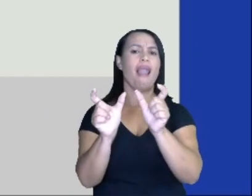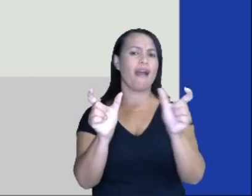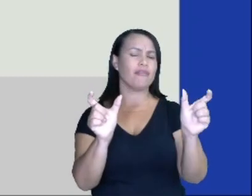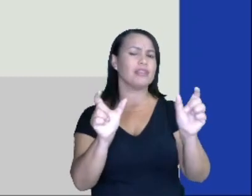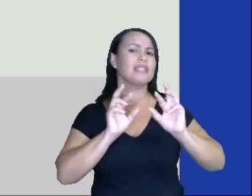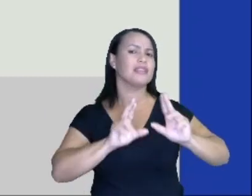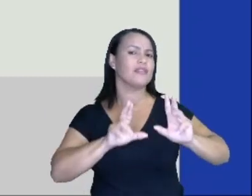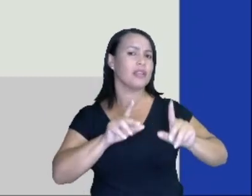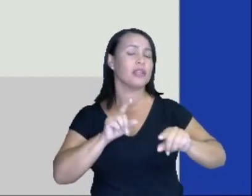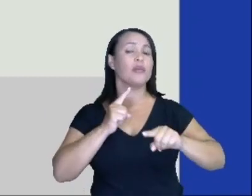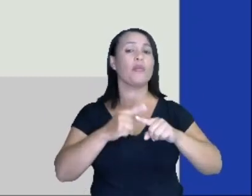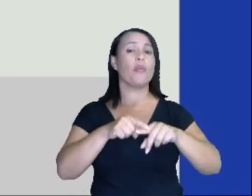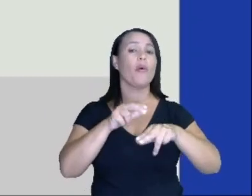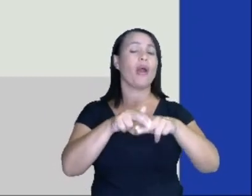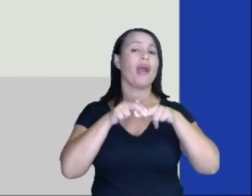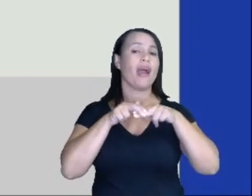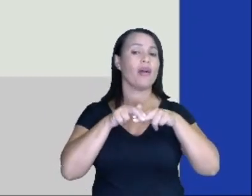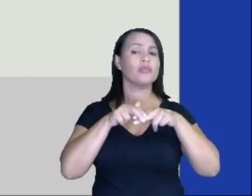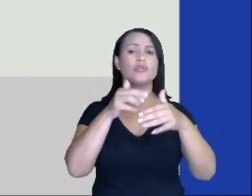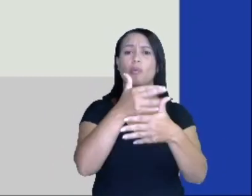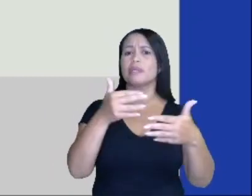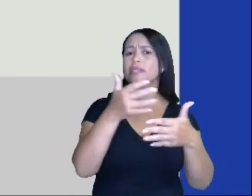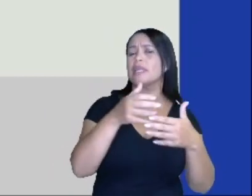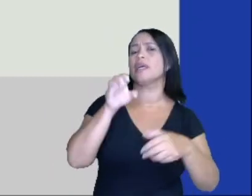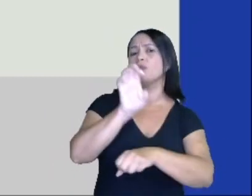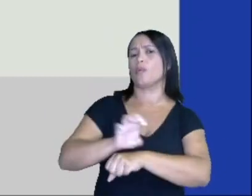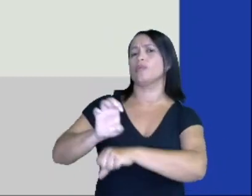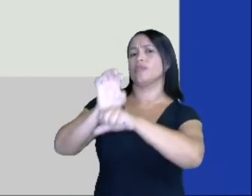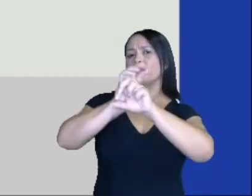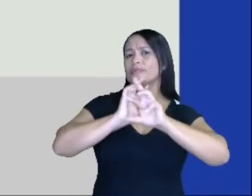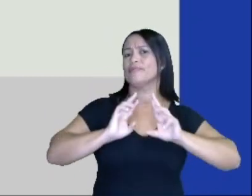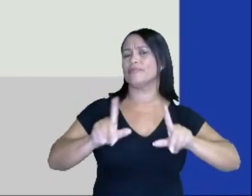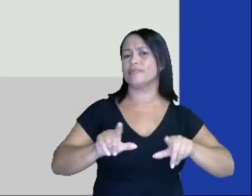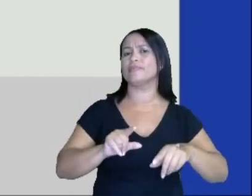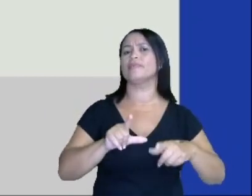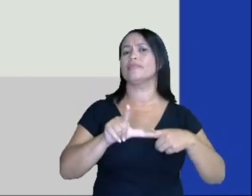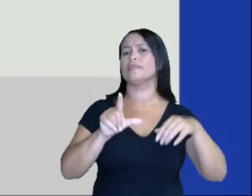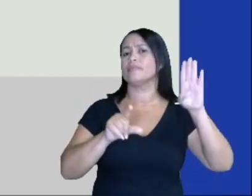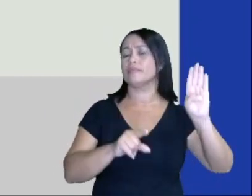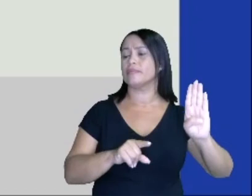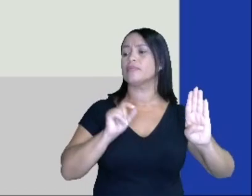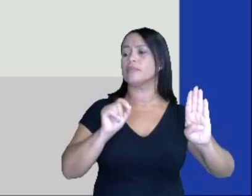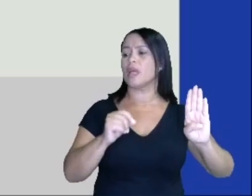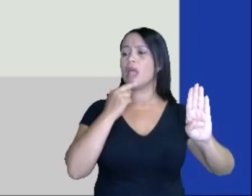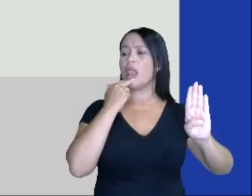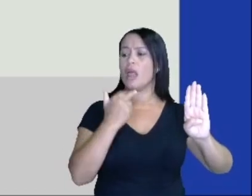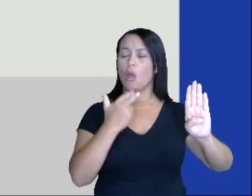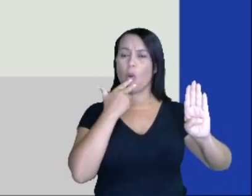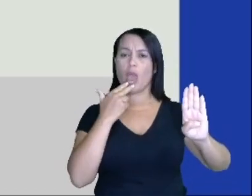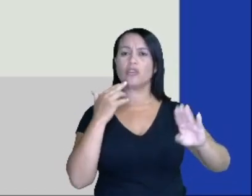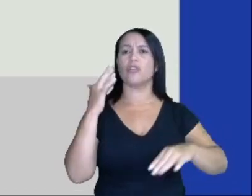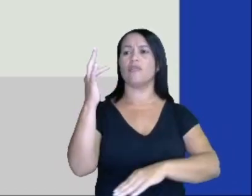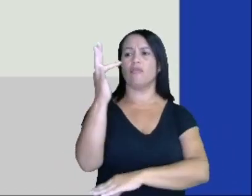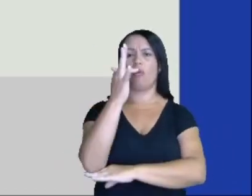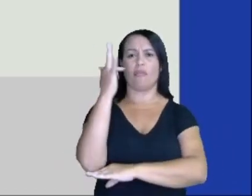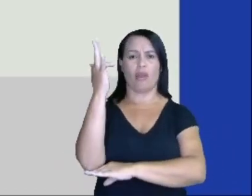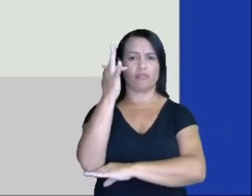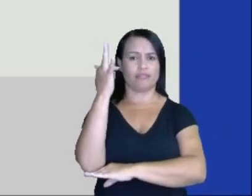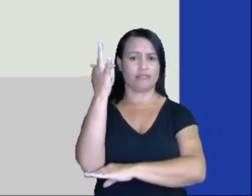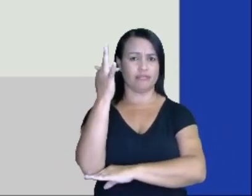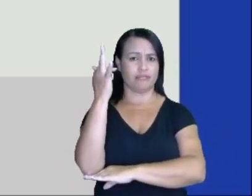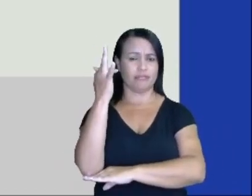das coisas, por conta de uma cidade ou estado diferente. B. Linguagem formal ou padrão?